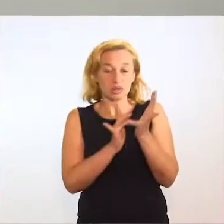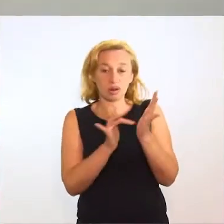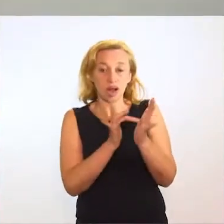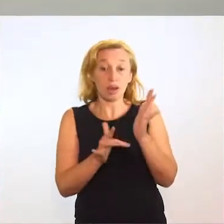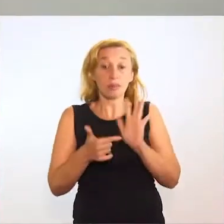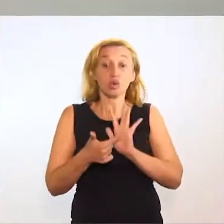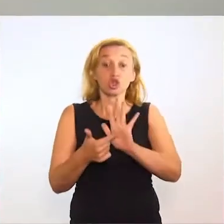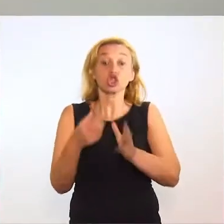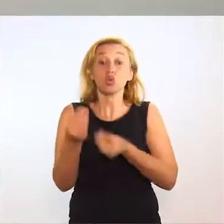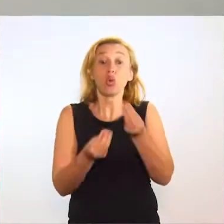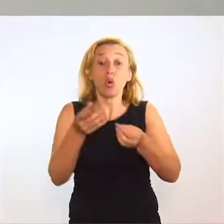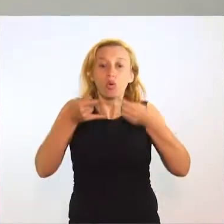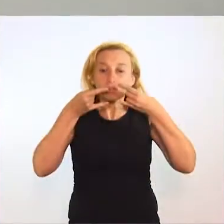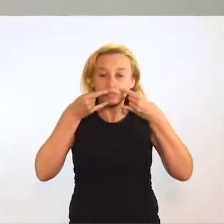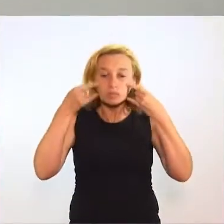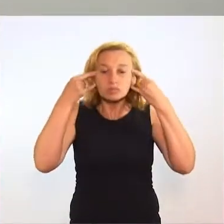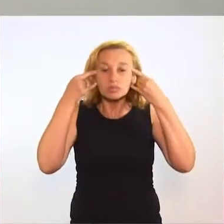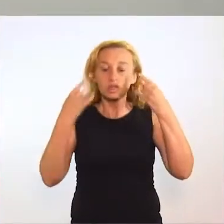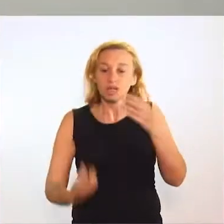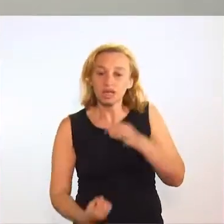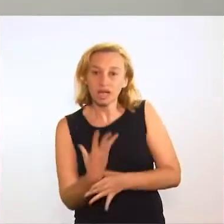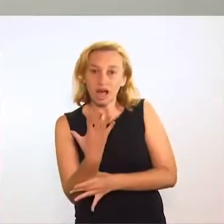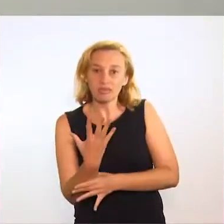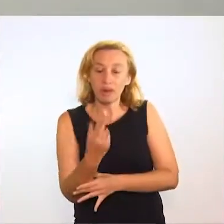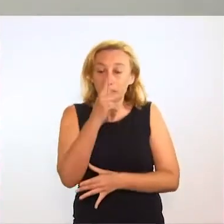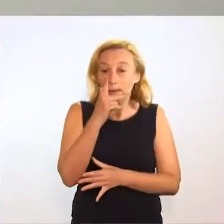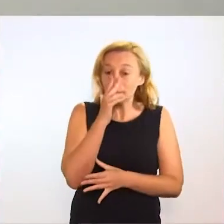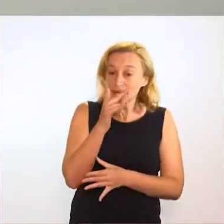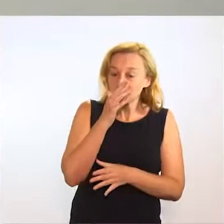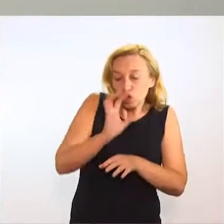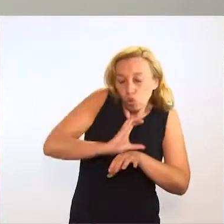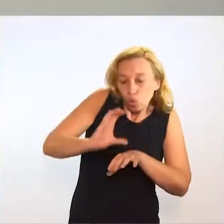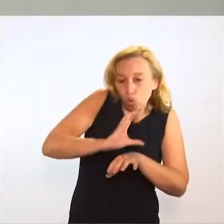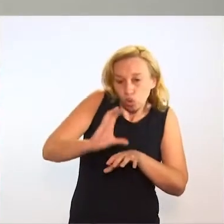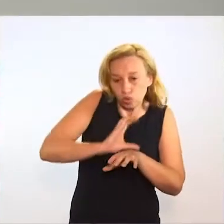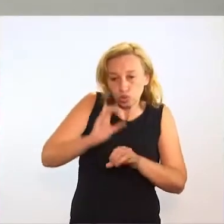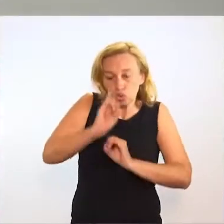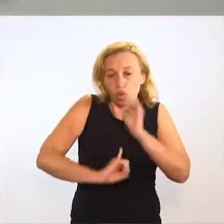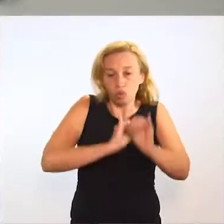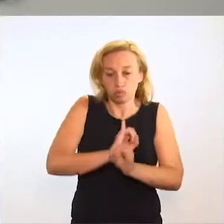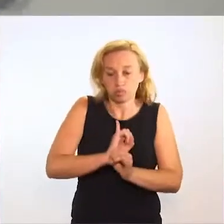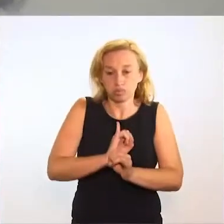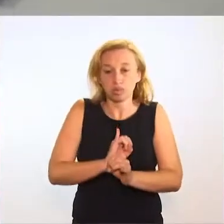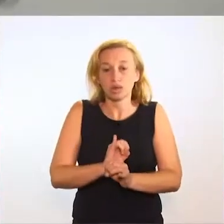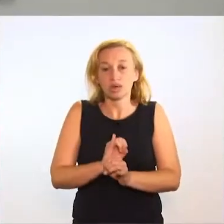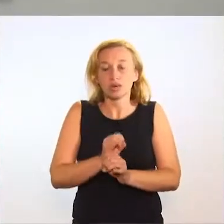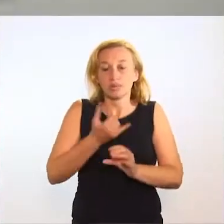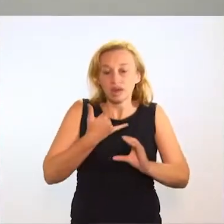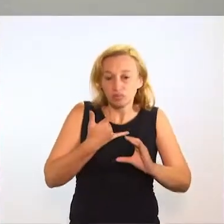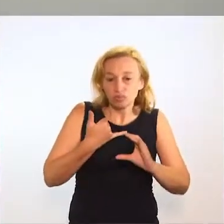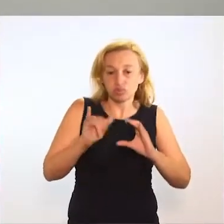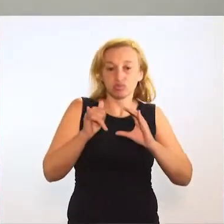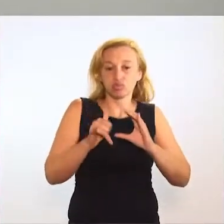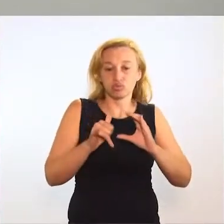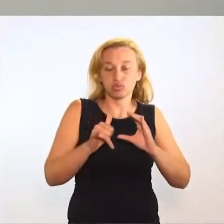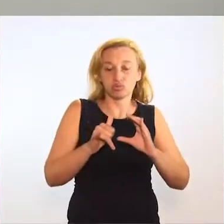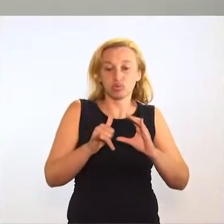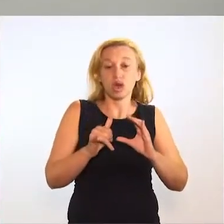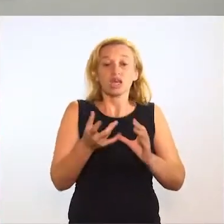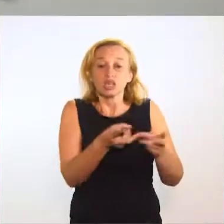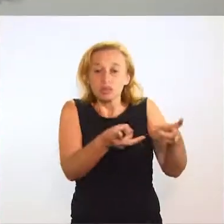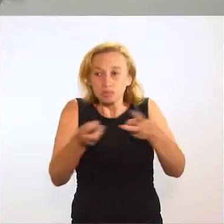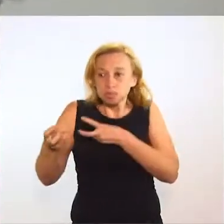mesmo, mostrando como é que fazia, né? Todo o processo, como se fosse um curso online, para fazer no celular, para mandar pelo